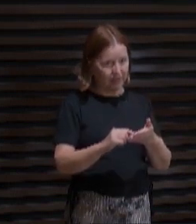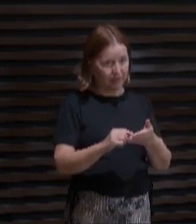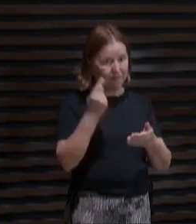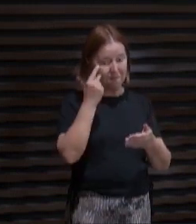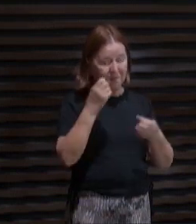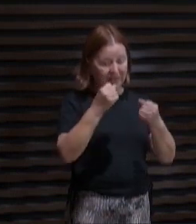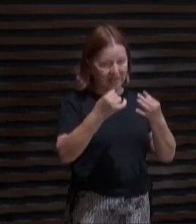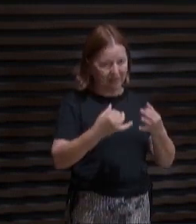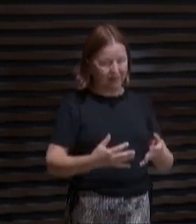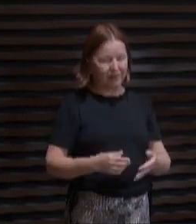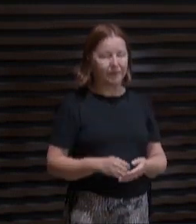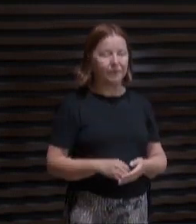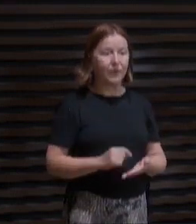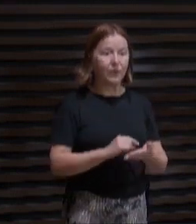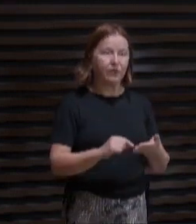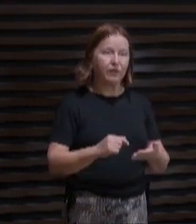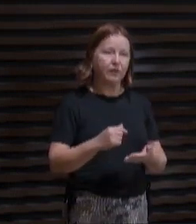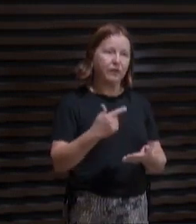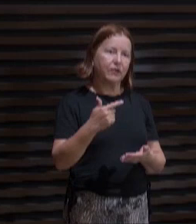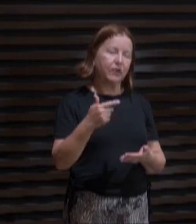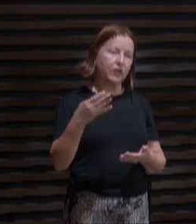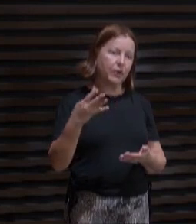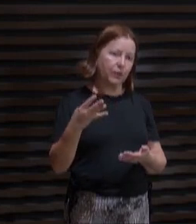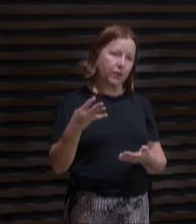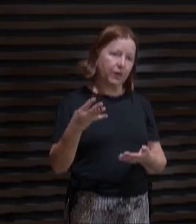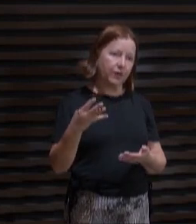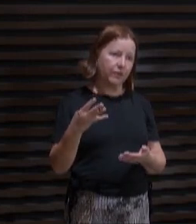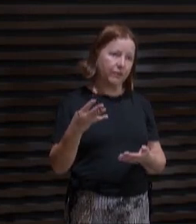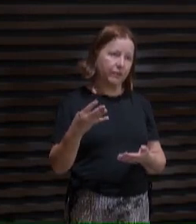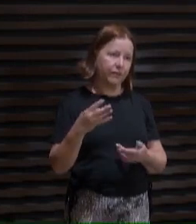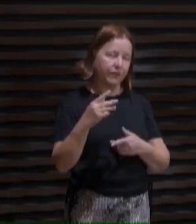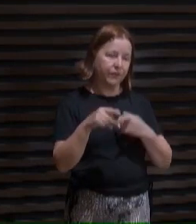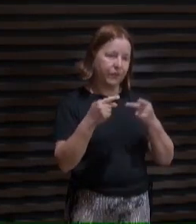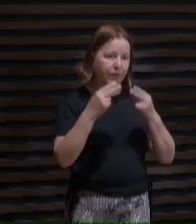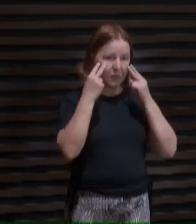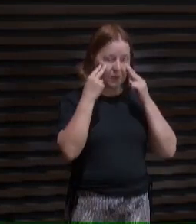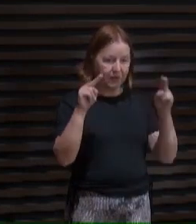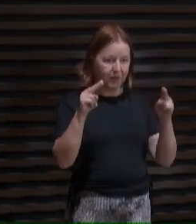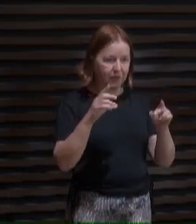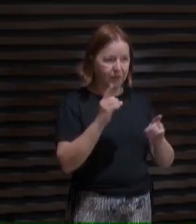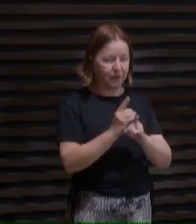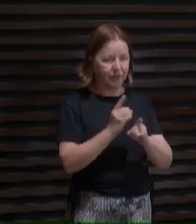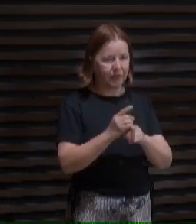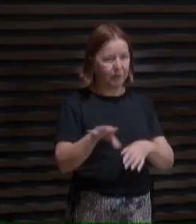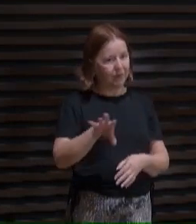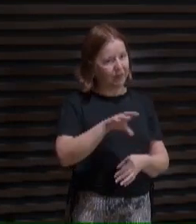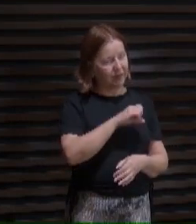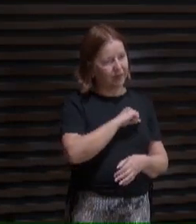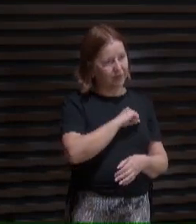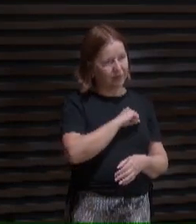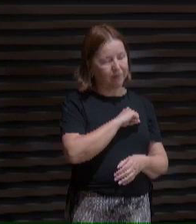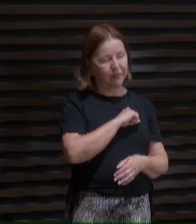24, então, este contém um endosso do testemunho do discípulo amado pelos editores finais